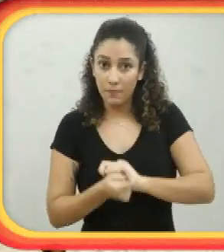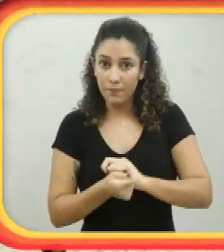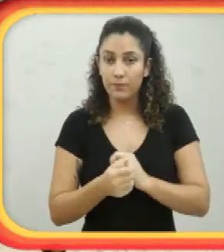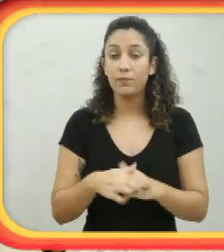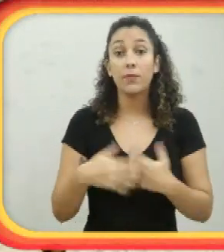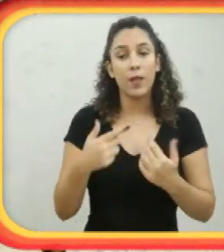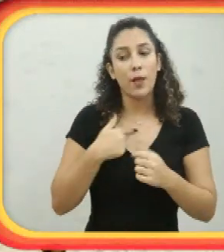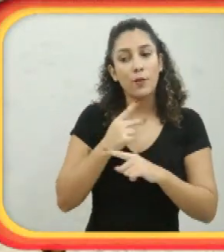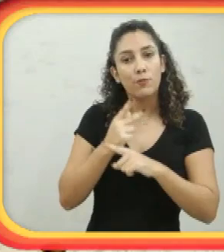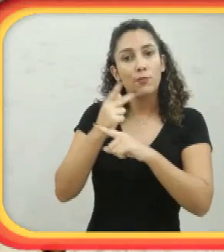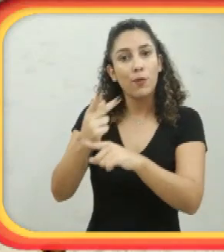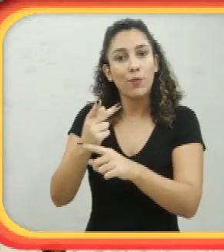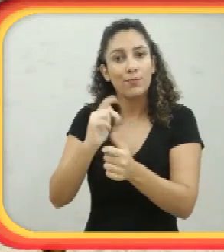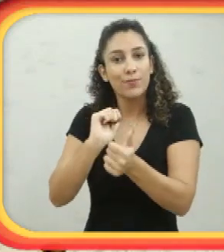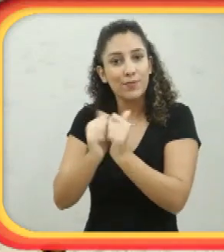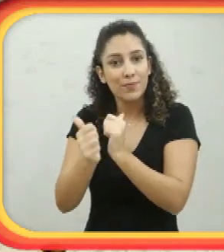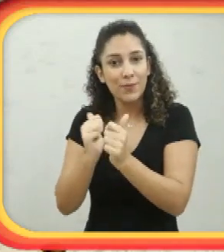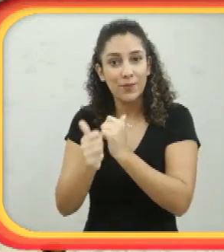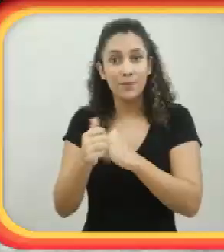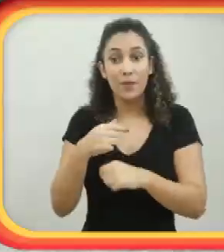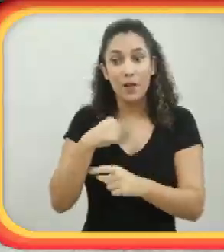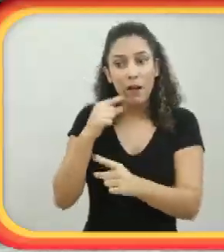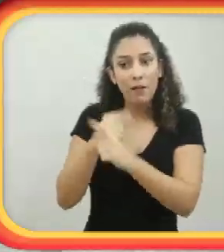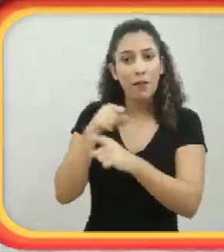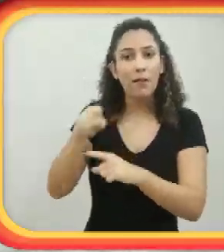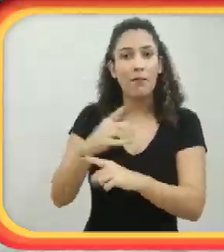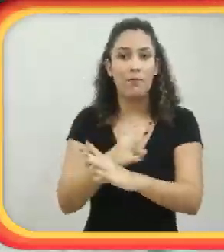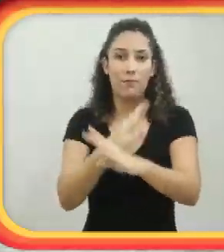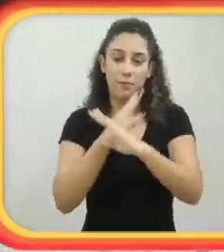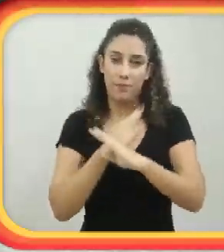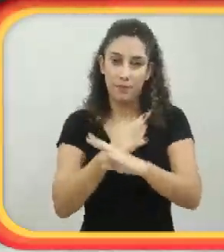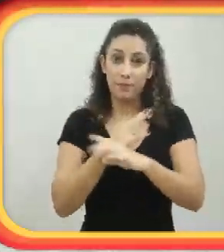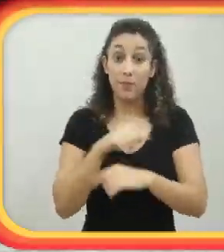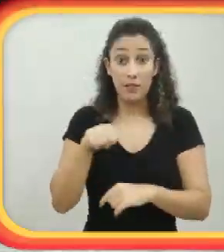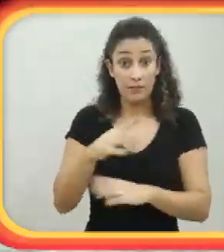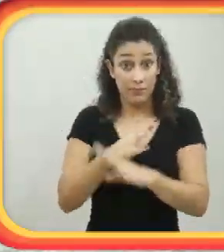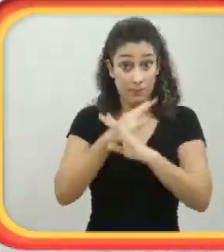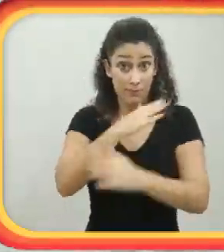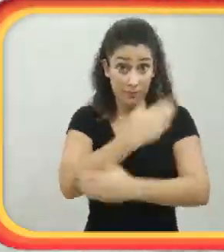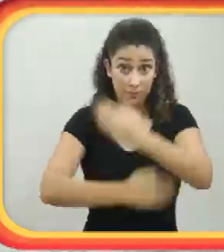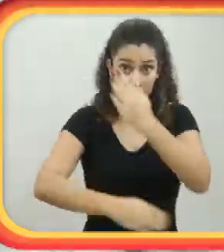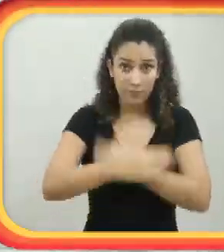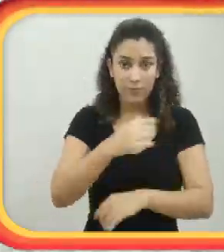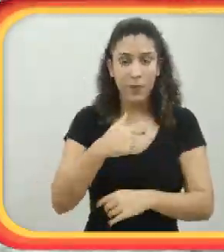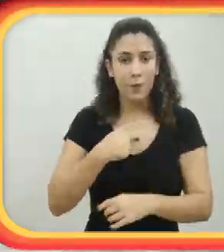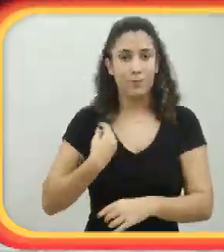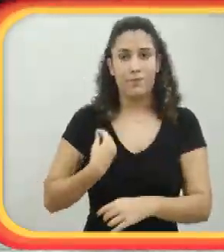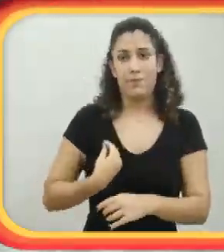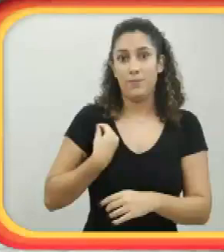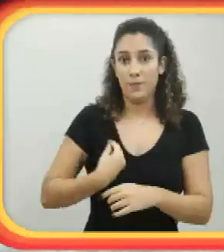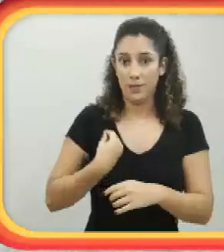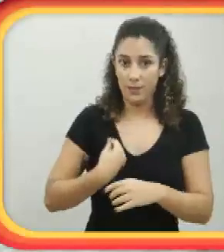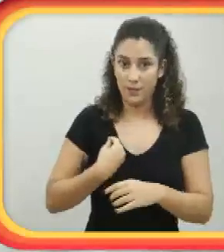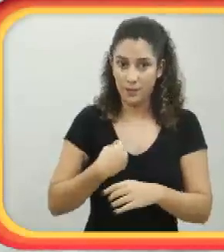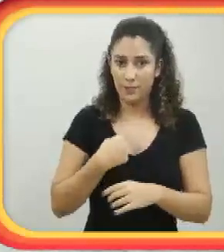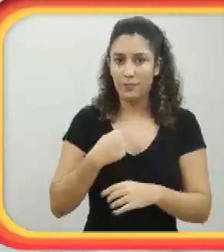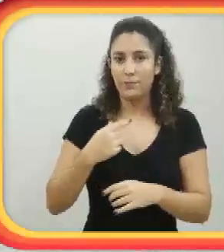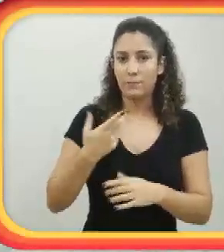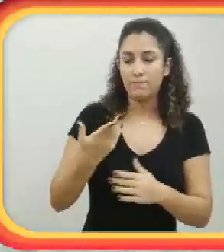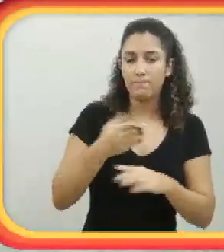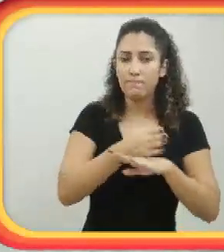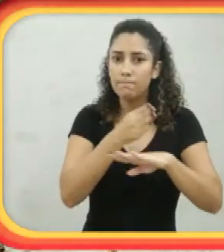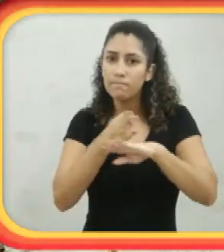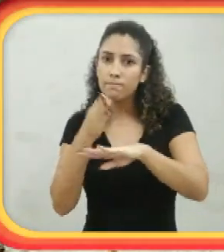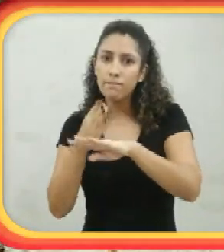esportiva. Foi só depois mesmo da minha cirurgia, da minha reabilitação, que eu procurei um esporte e encontrei a